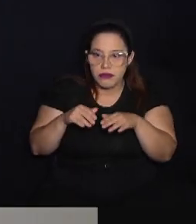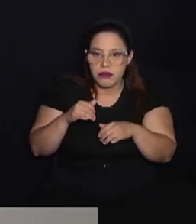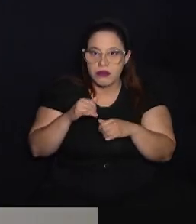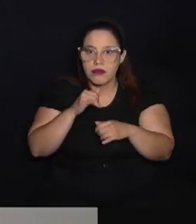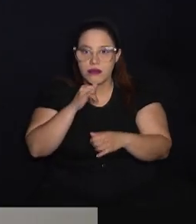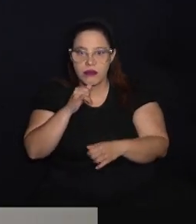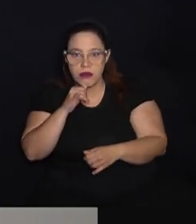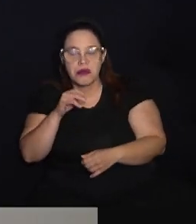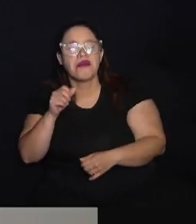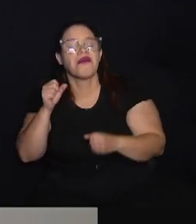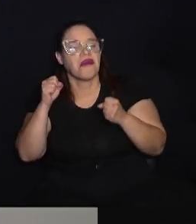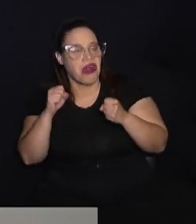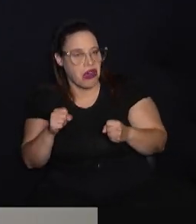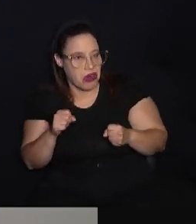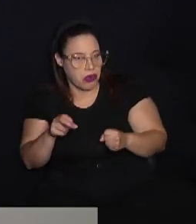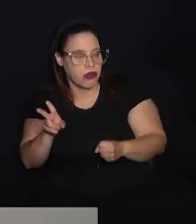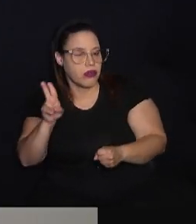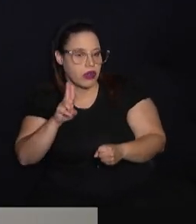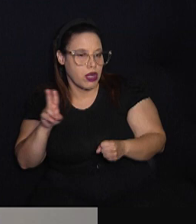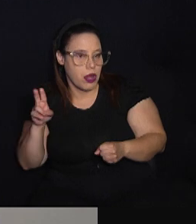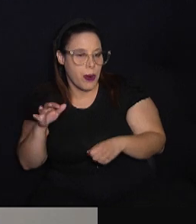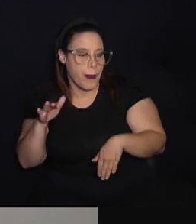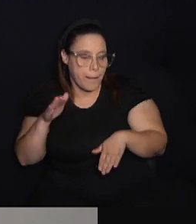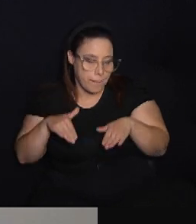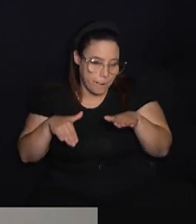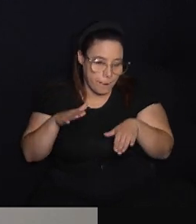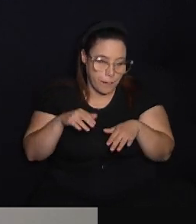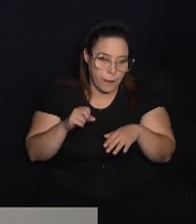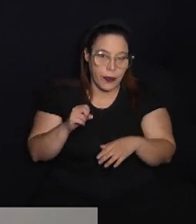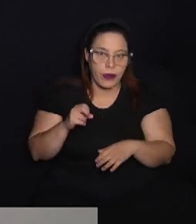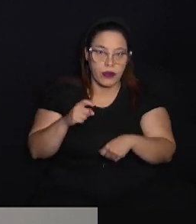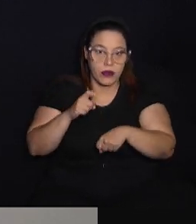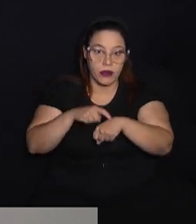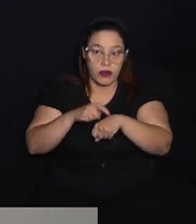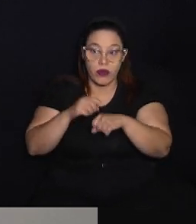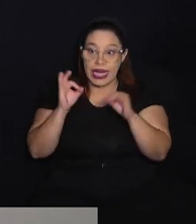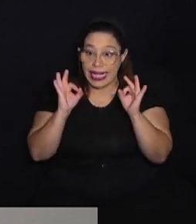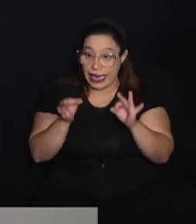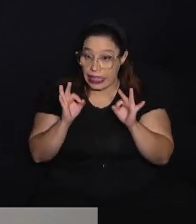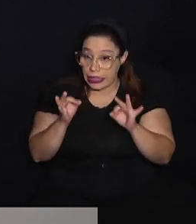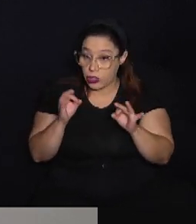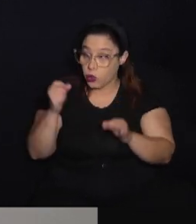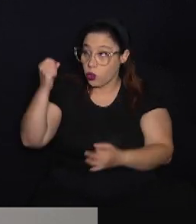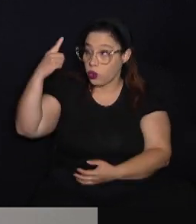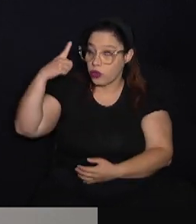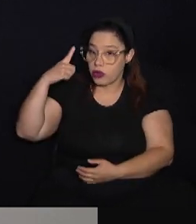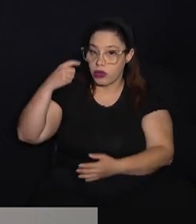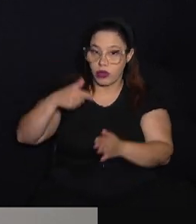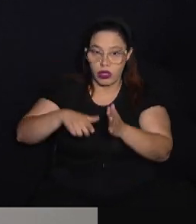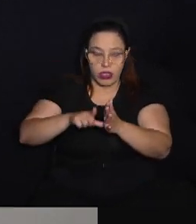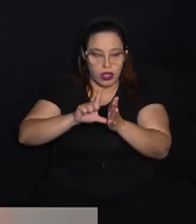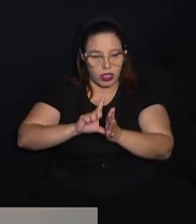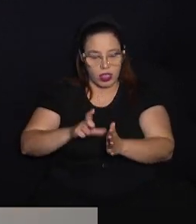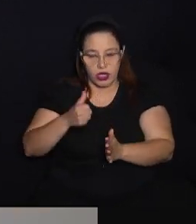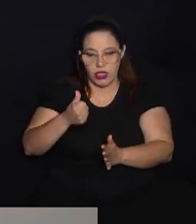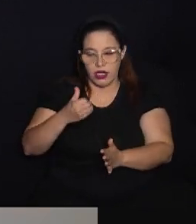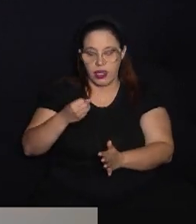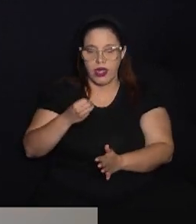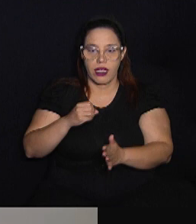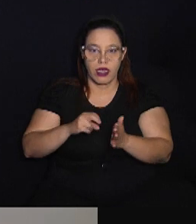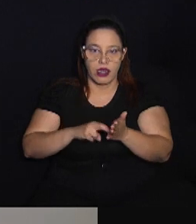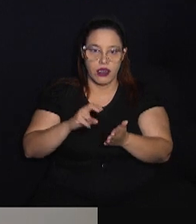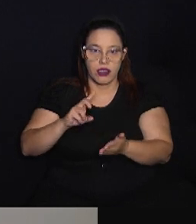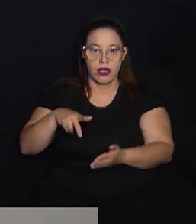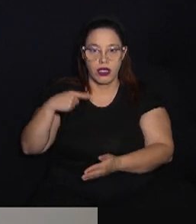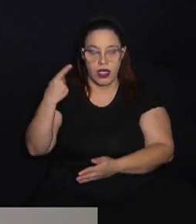Ele pode ir à praia, pode tomar um banho de piscina. O horário ideal para tomar um pouquinho de sol é antes das 10 da manhã e depois